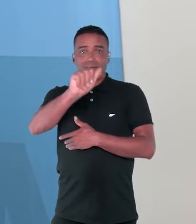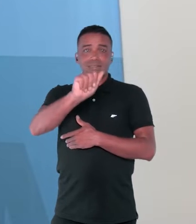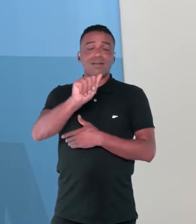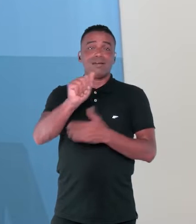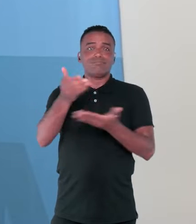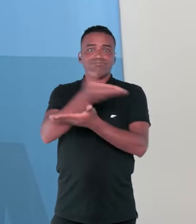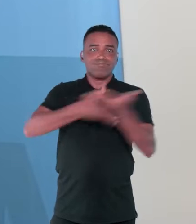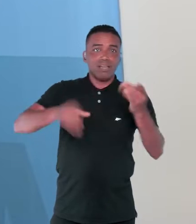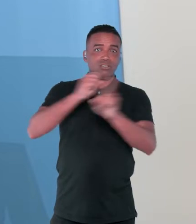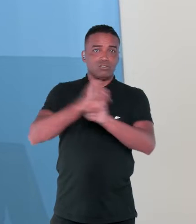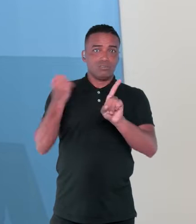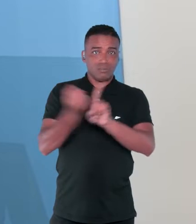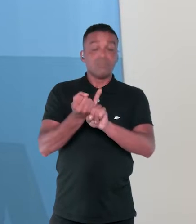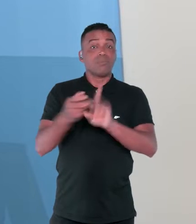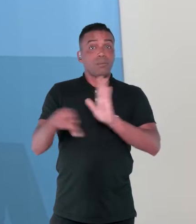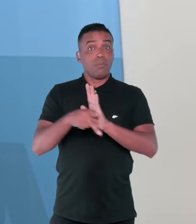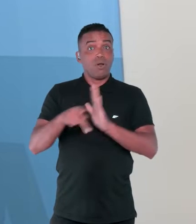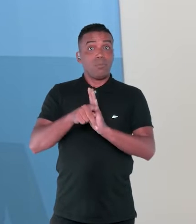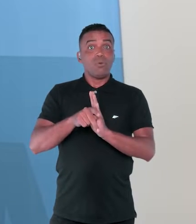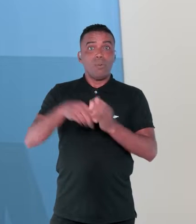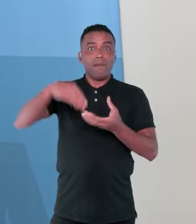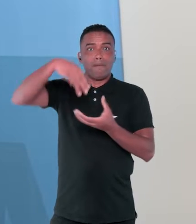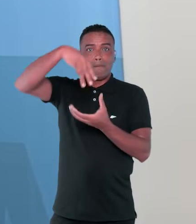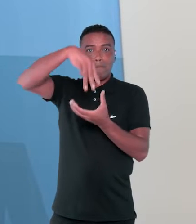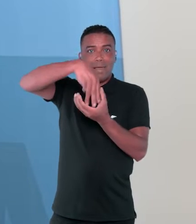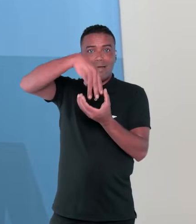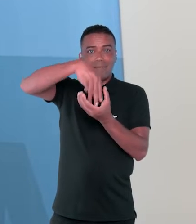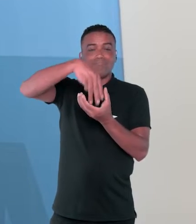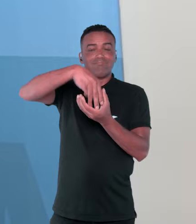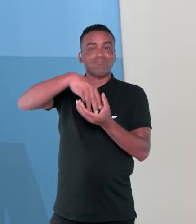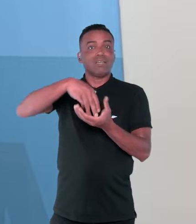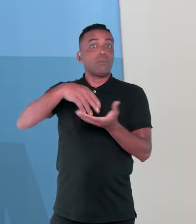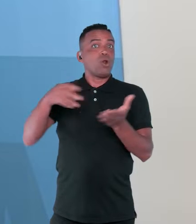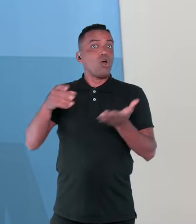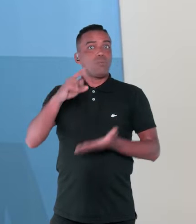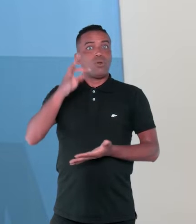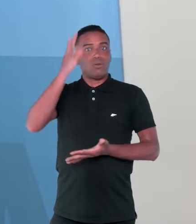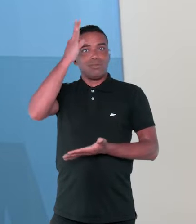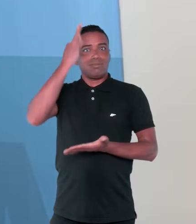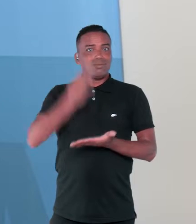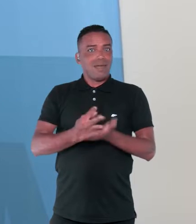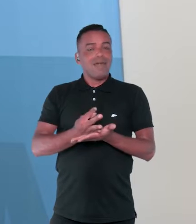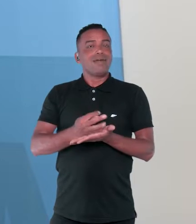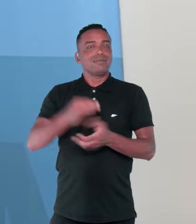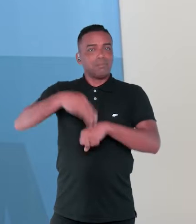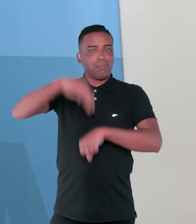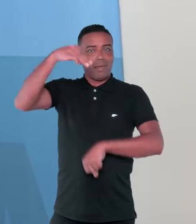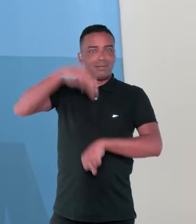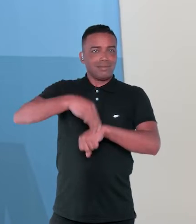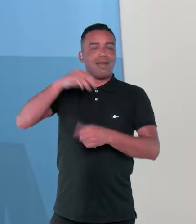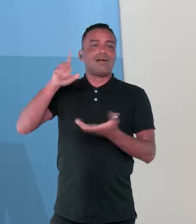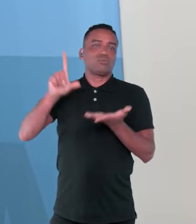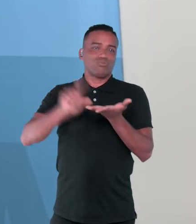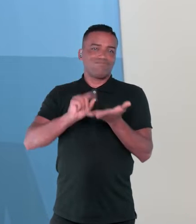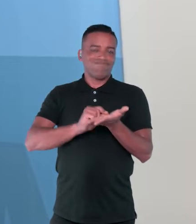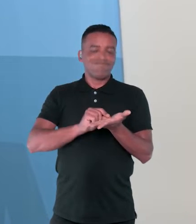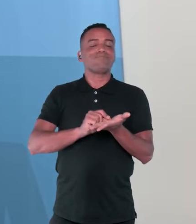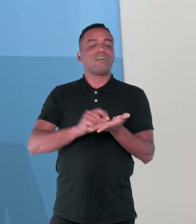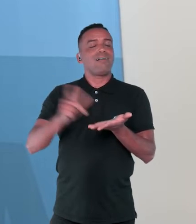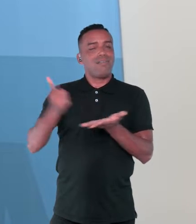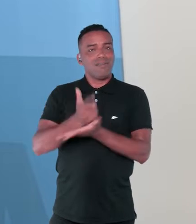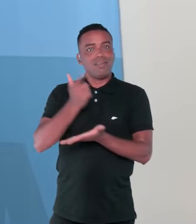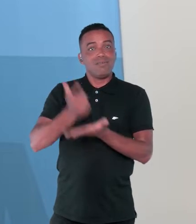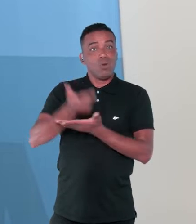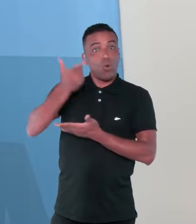Mercado Central de Belo Horizonte. É síntese de sua dissertação de mestrado, esse livro. Com outros